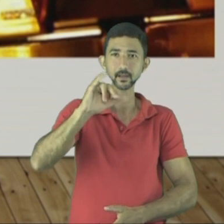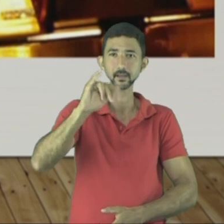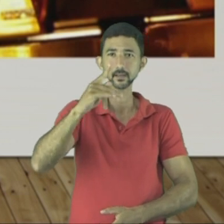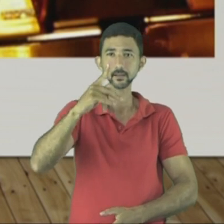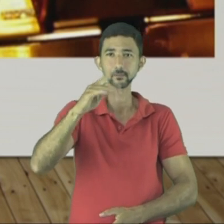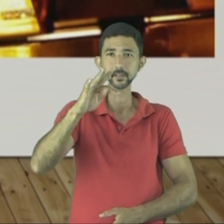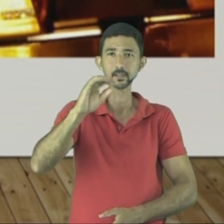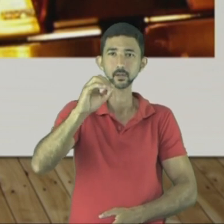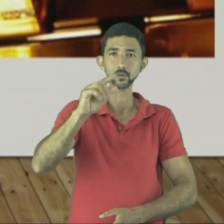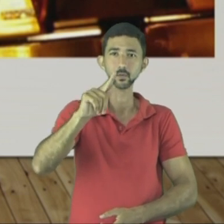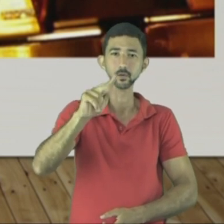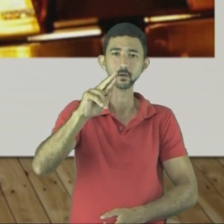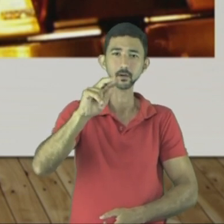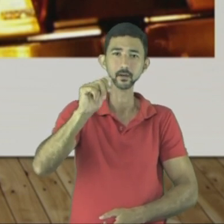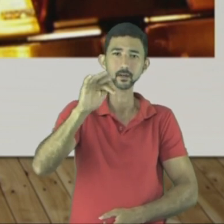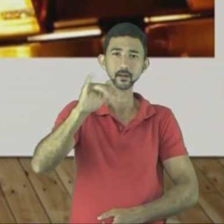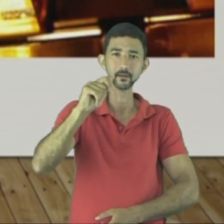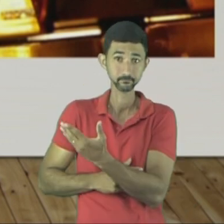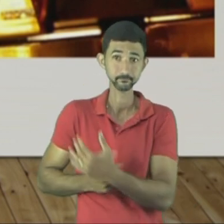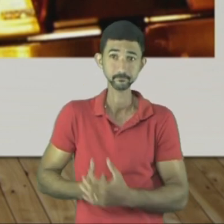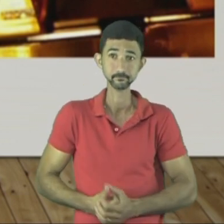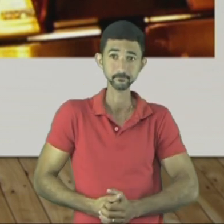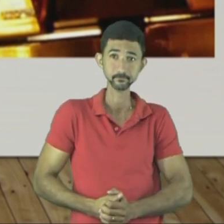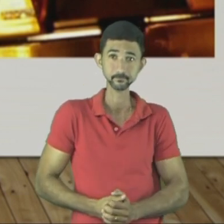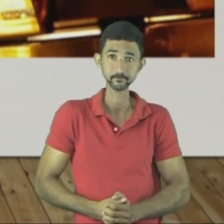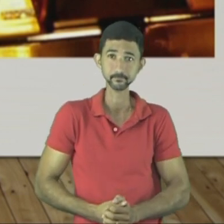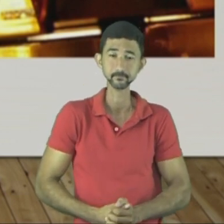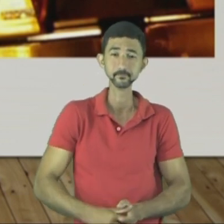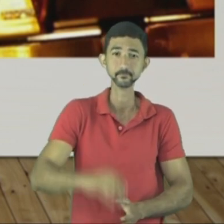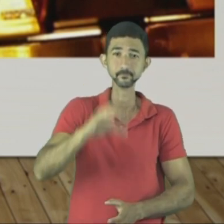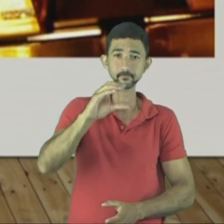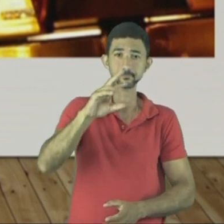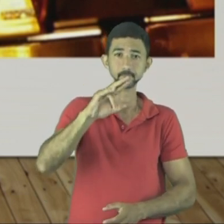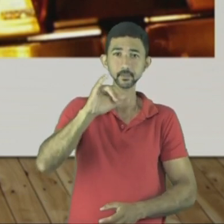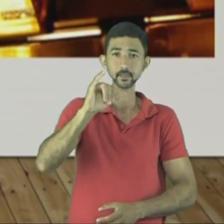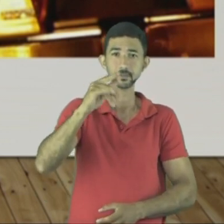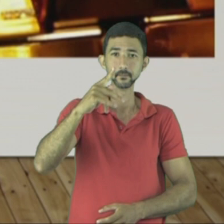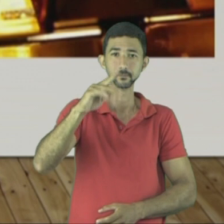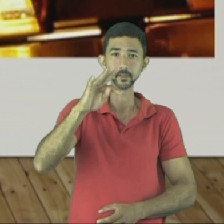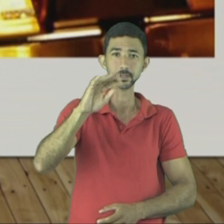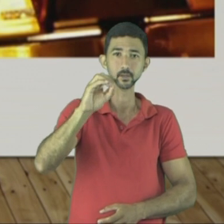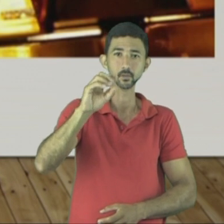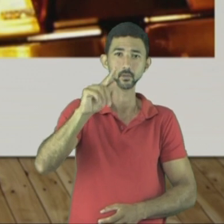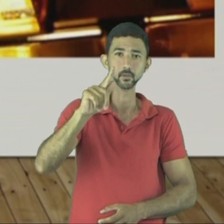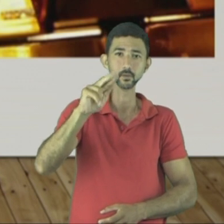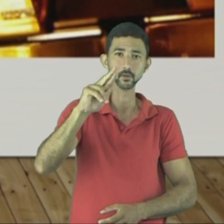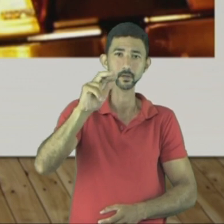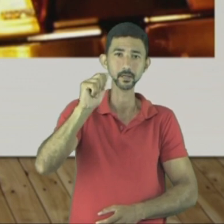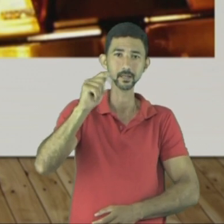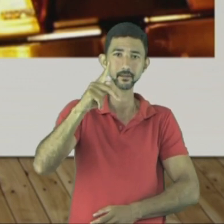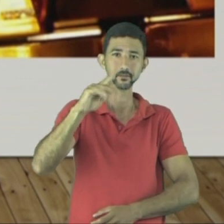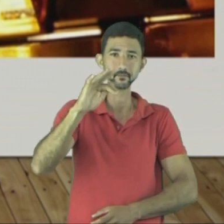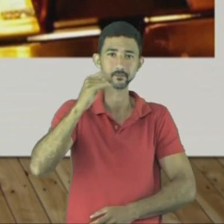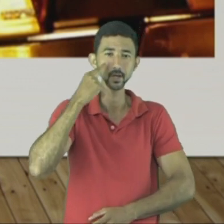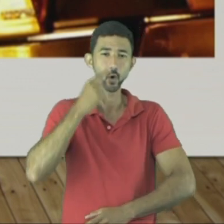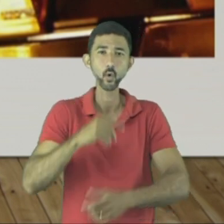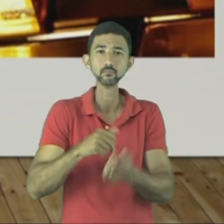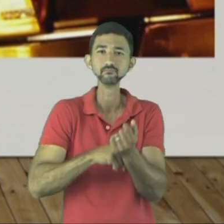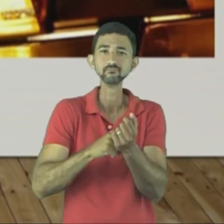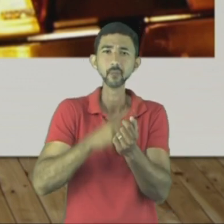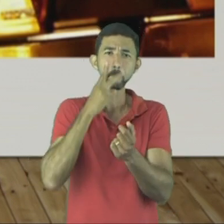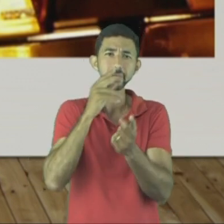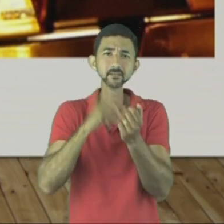Criptografia e os números primos. Olha só, criptografia é utilizada para a transmissão segura